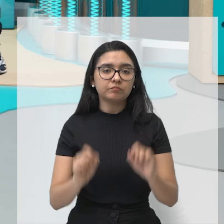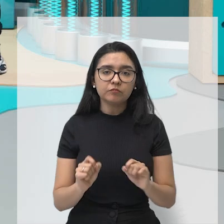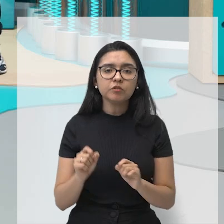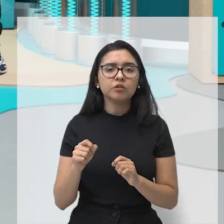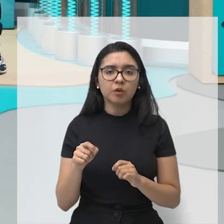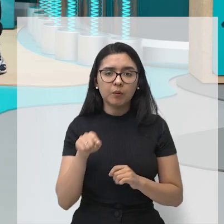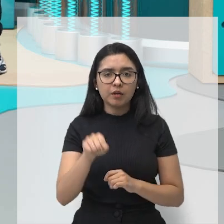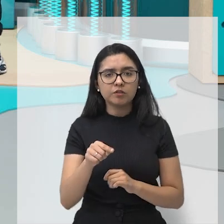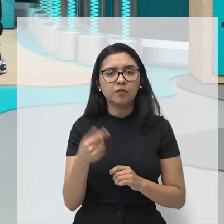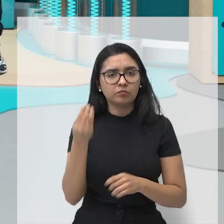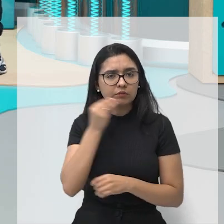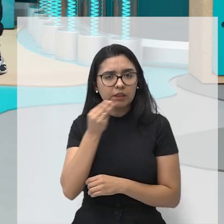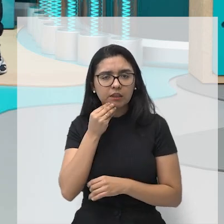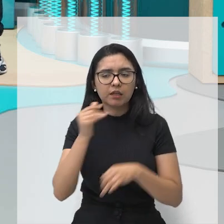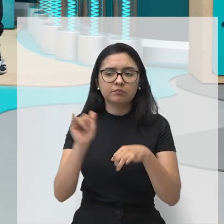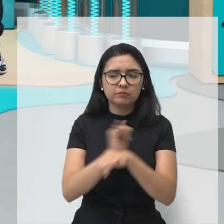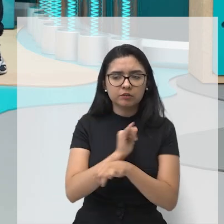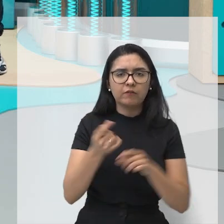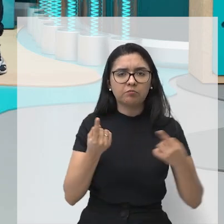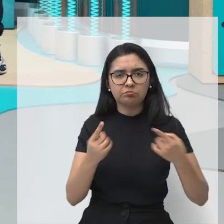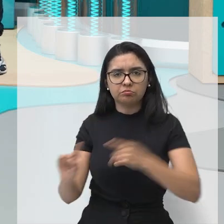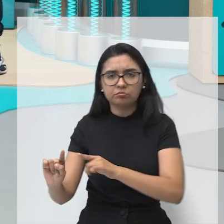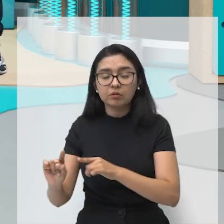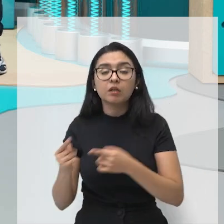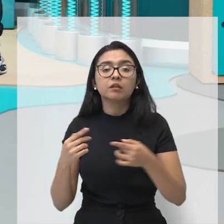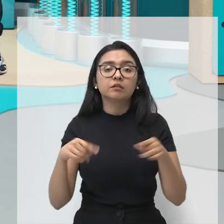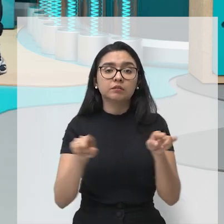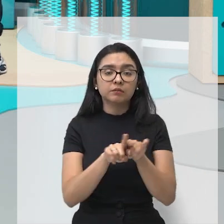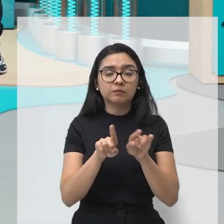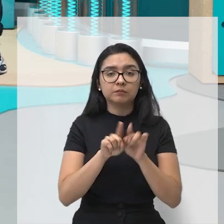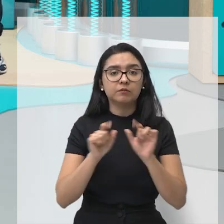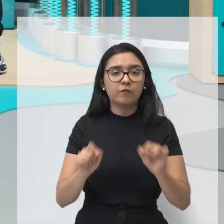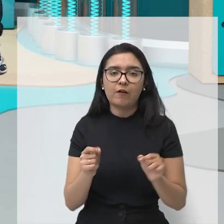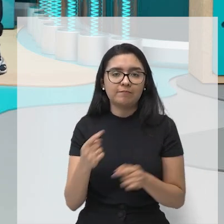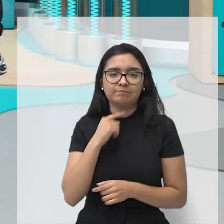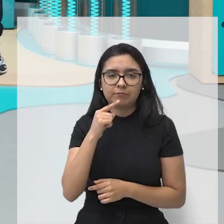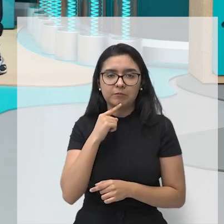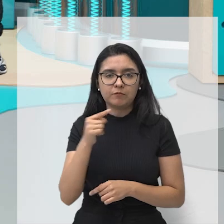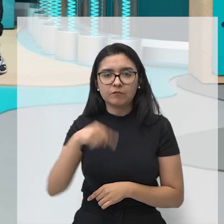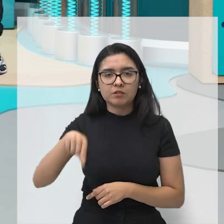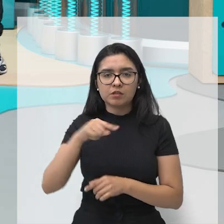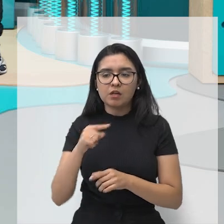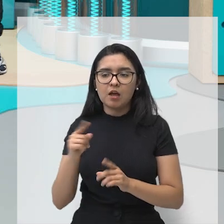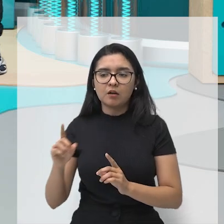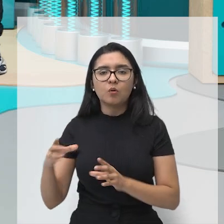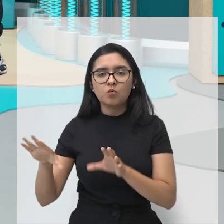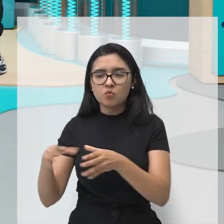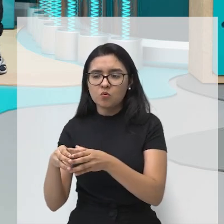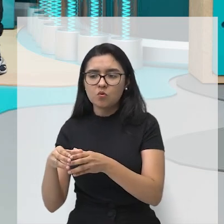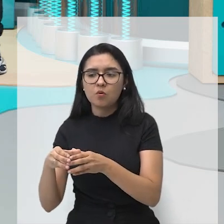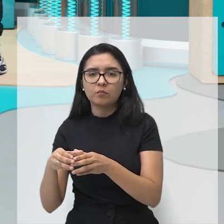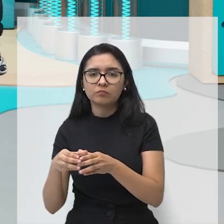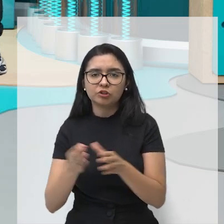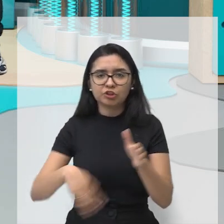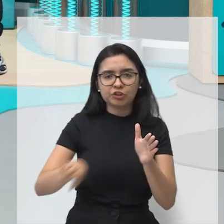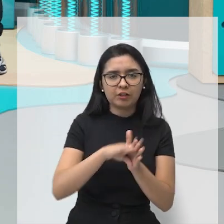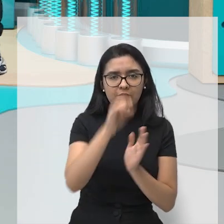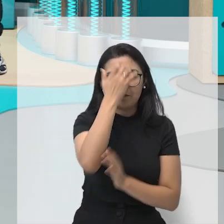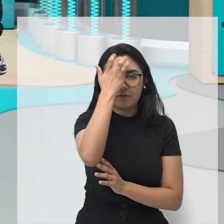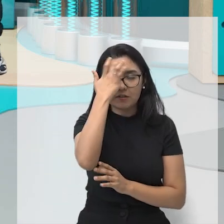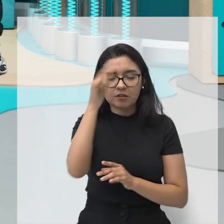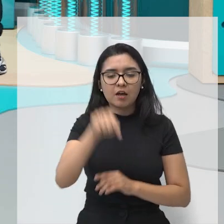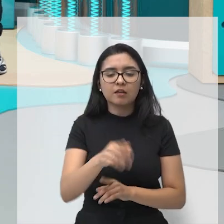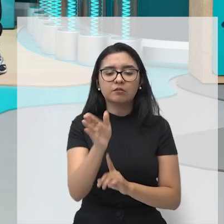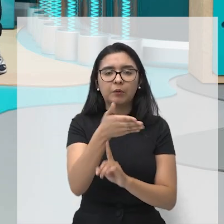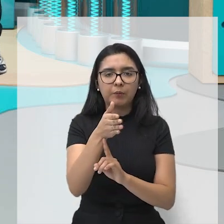vão defender, vão atacar e muito provavelmente não vão permitir que você chegue com muita facilidade até o centro